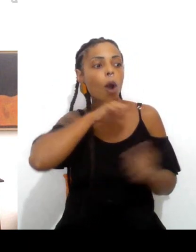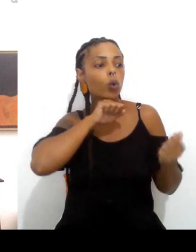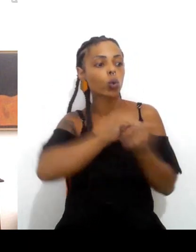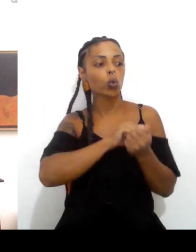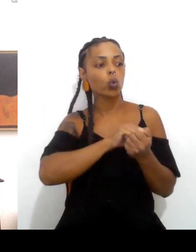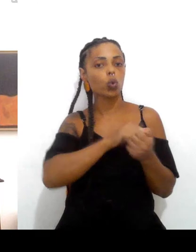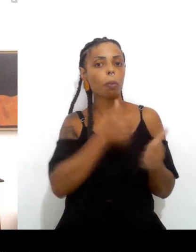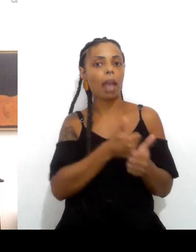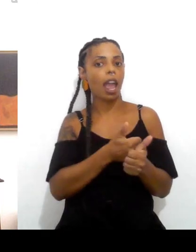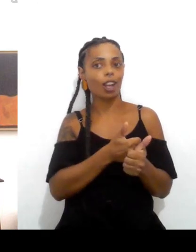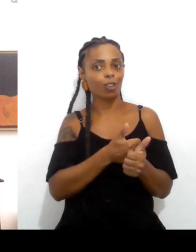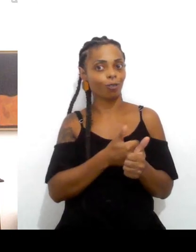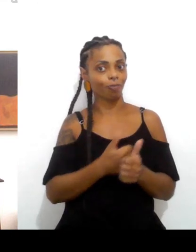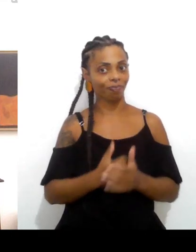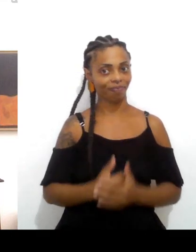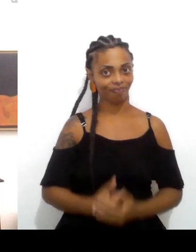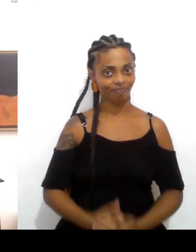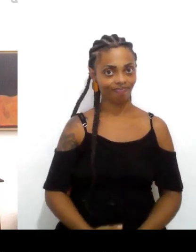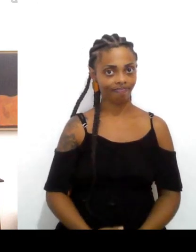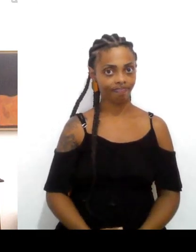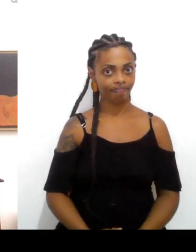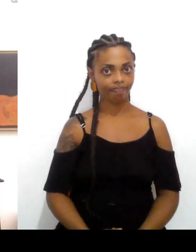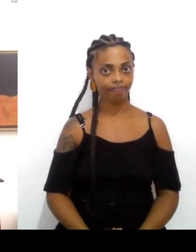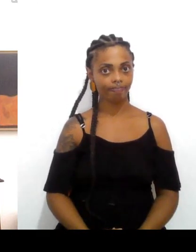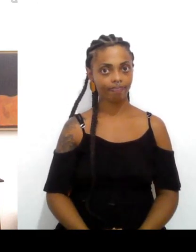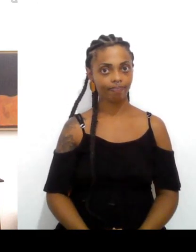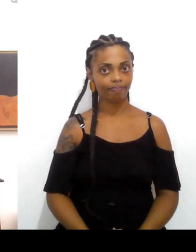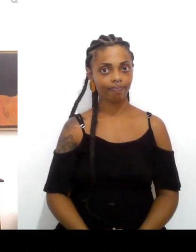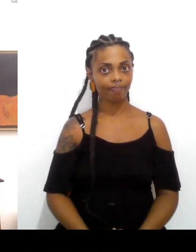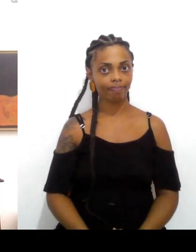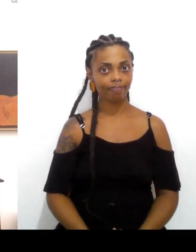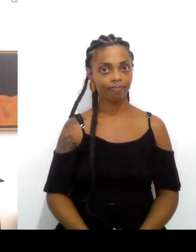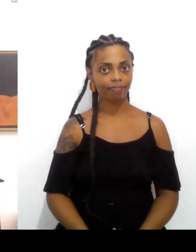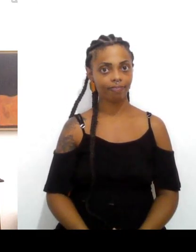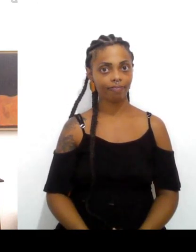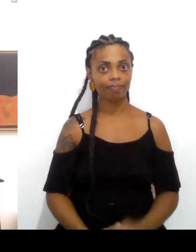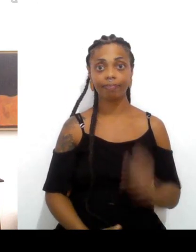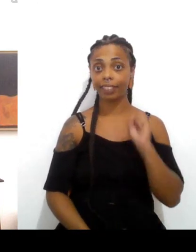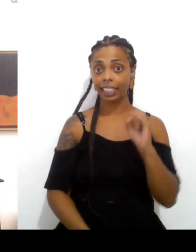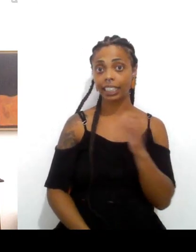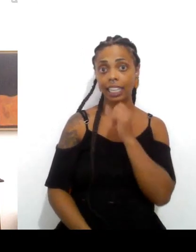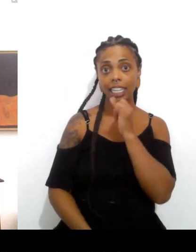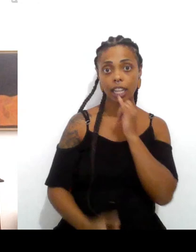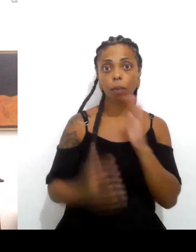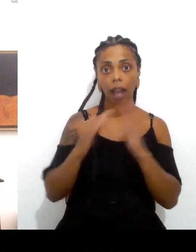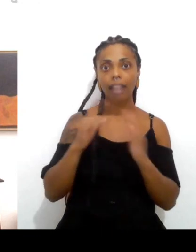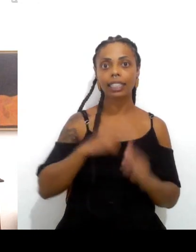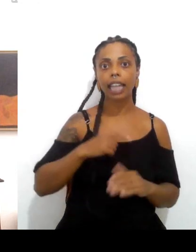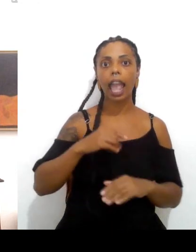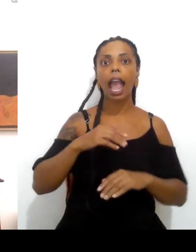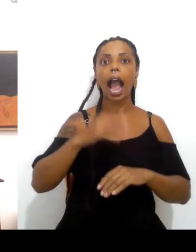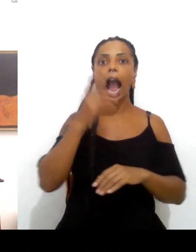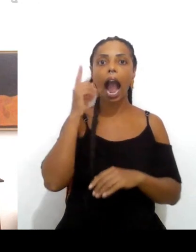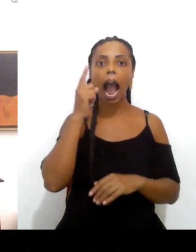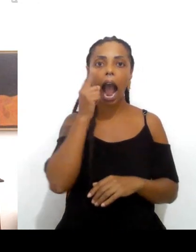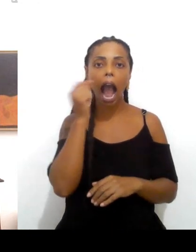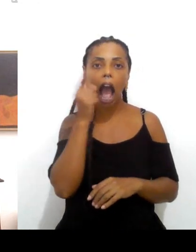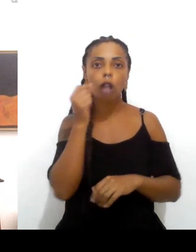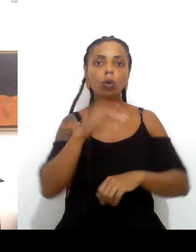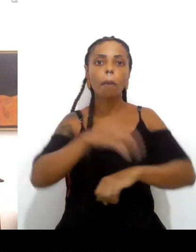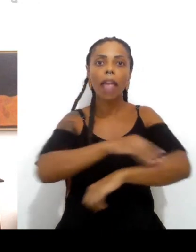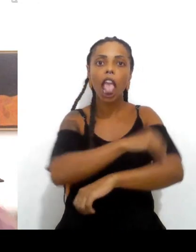ele se tivesse por exemplo pelo de gato em casa ou se tivesse um cachorro não restaurante